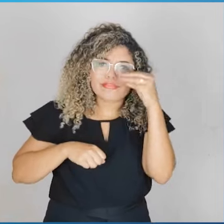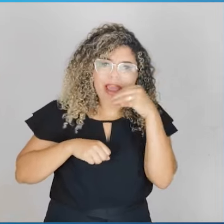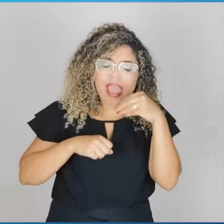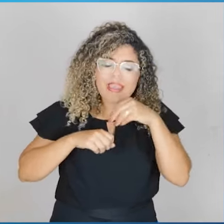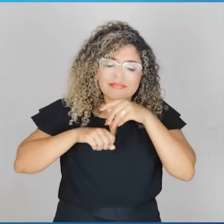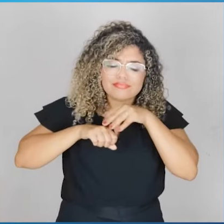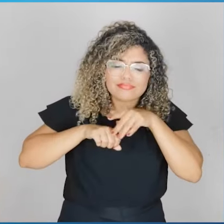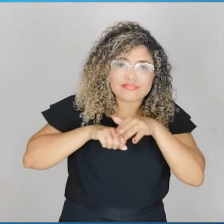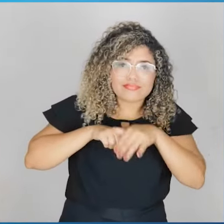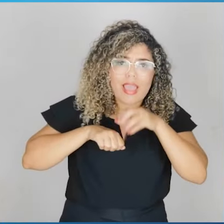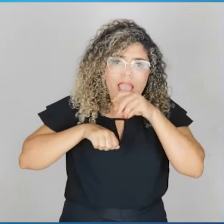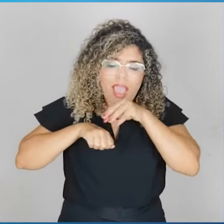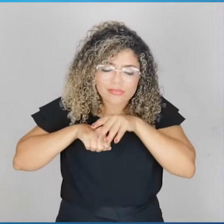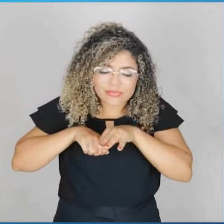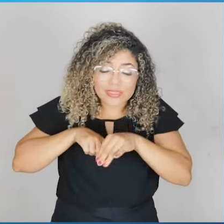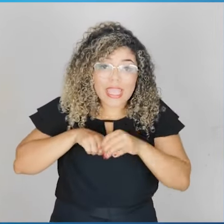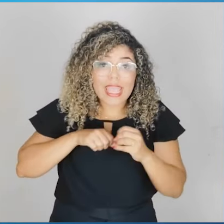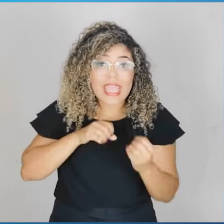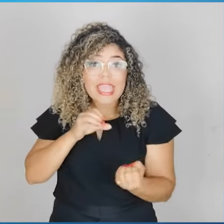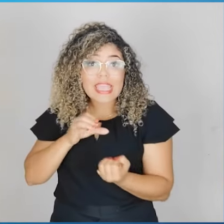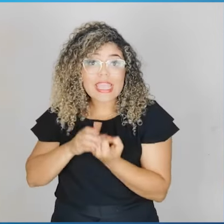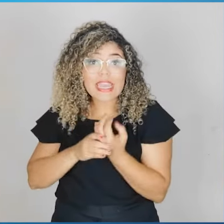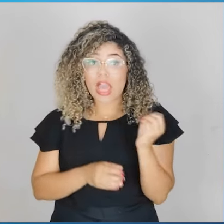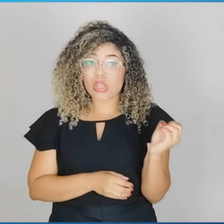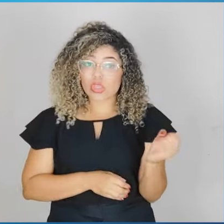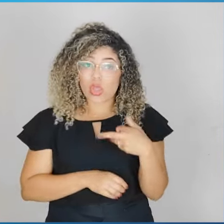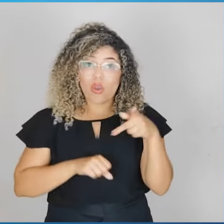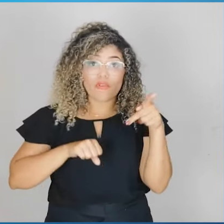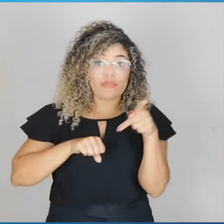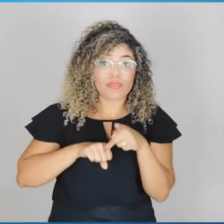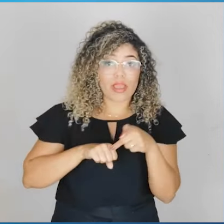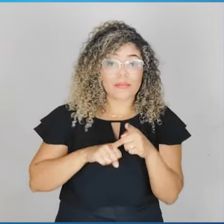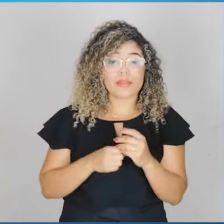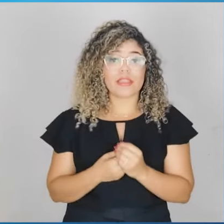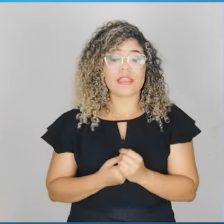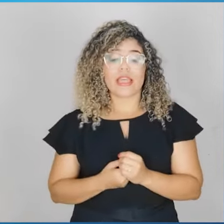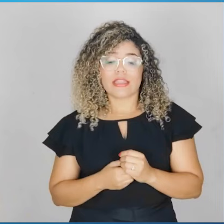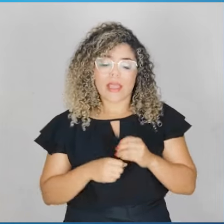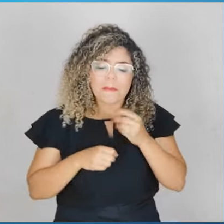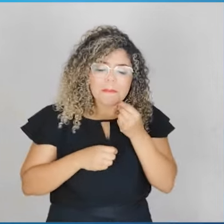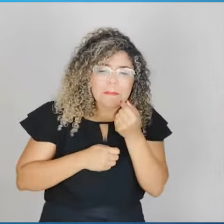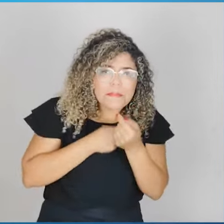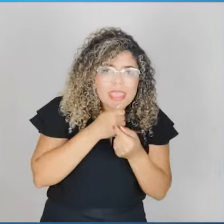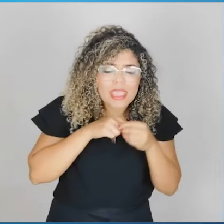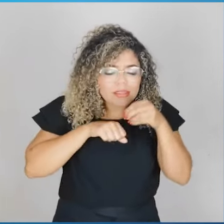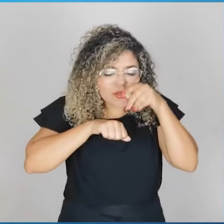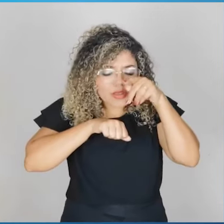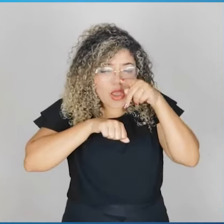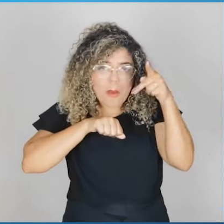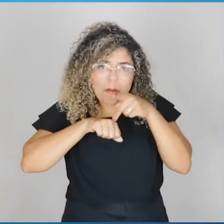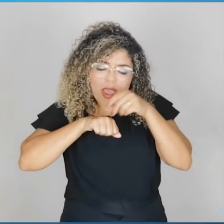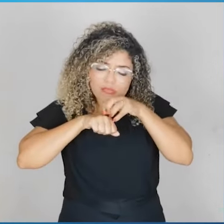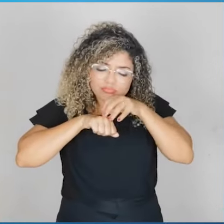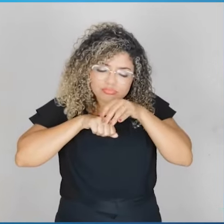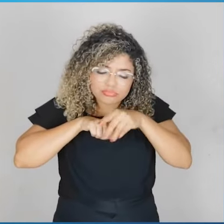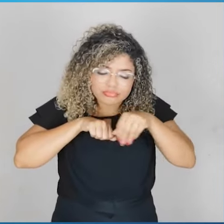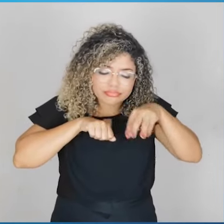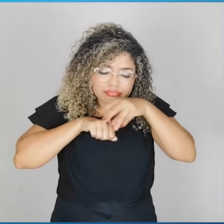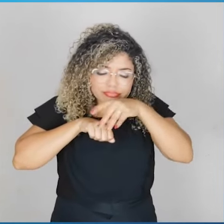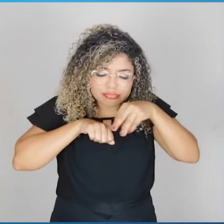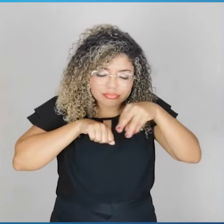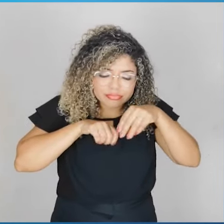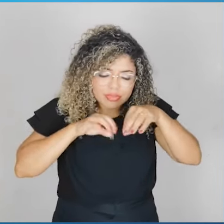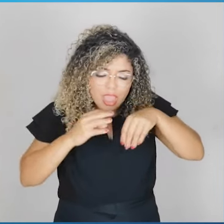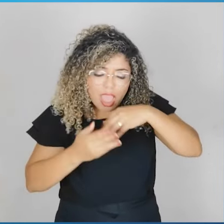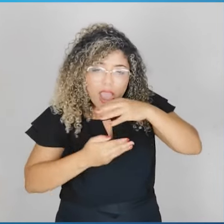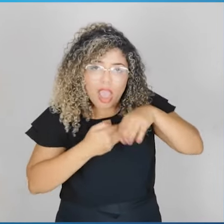aí você tem a formação de uma nova rocha. Então, é a consolidação de pequenas partículas de rochas pré-existentes, as